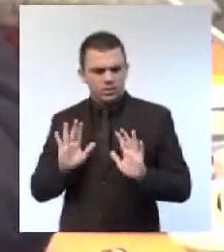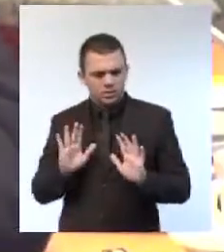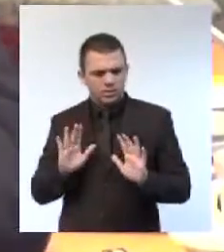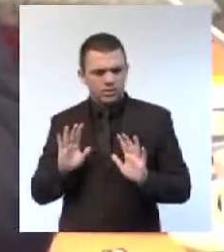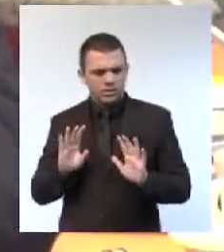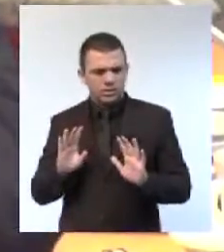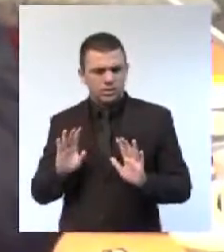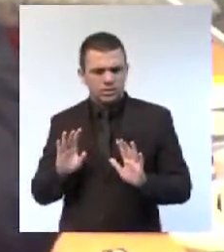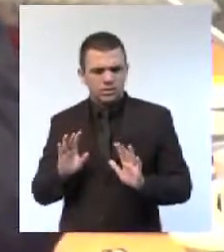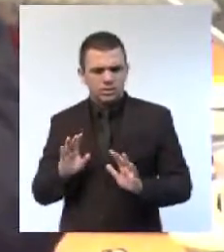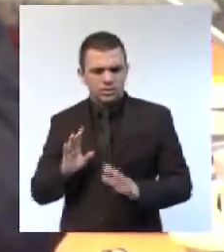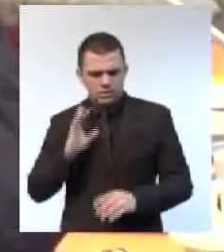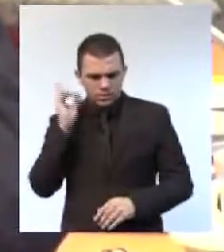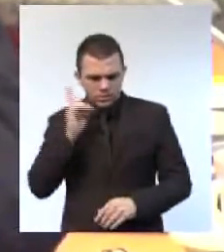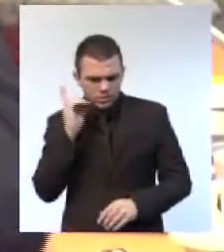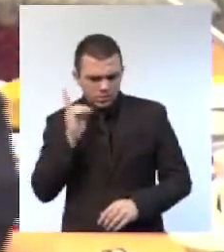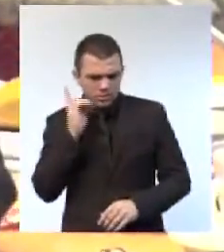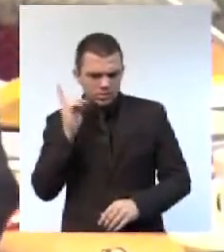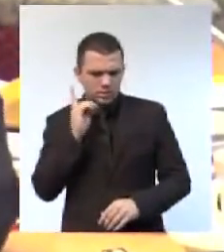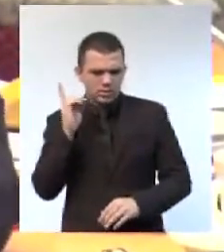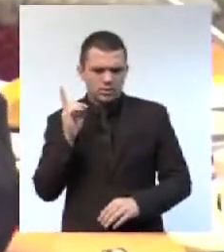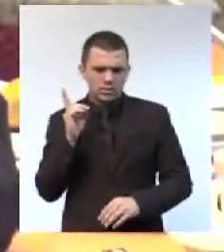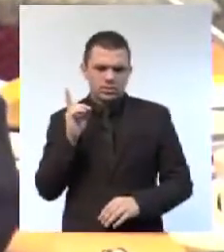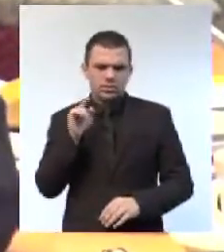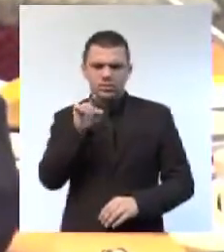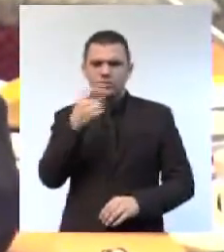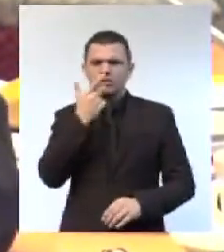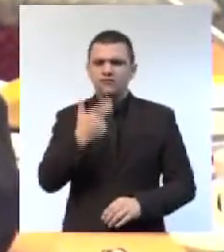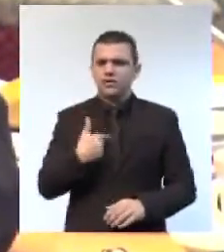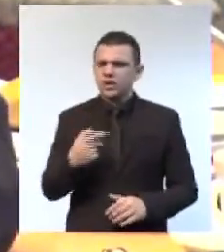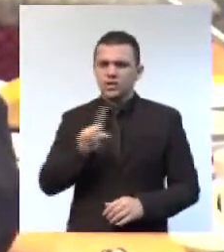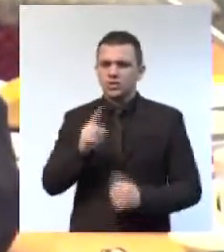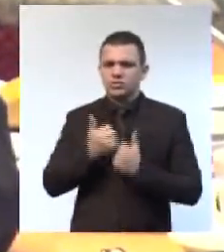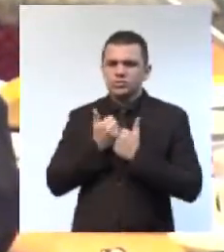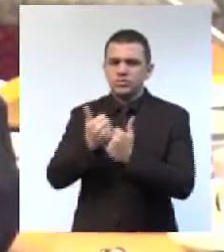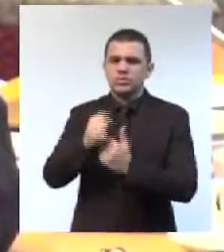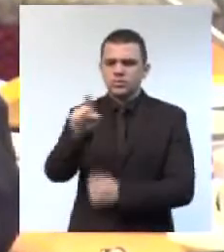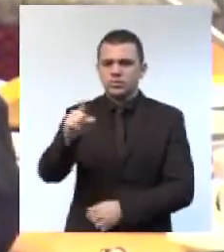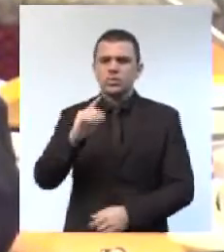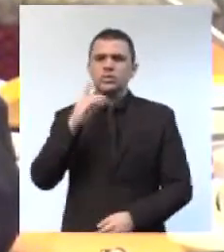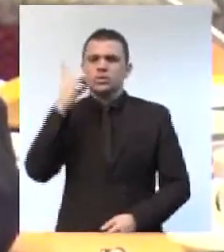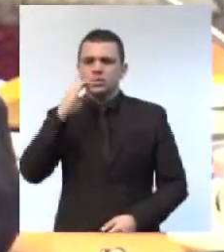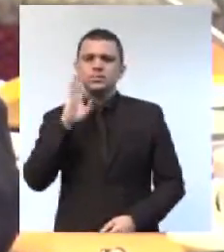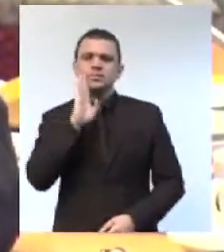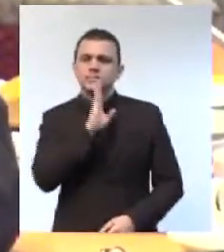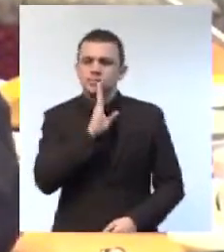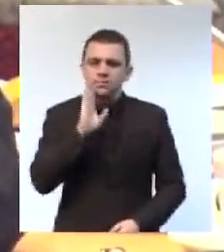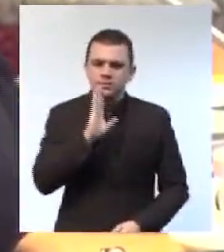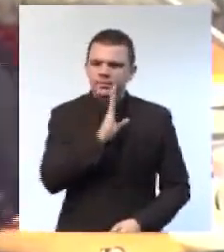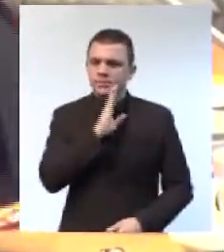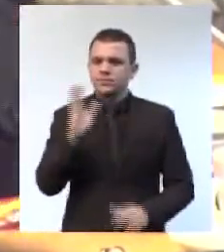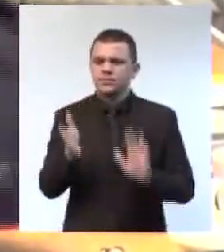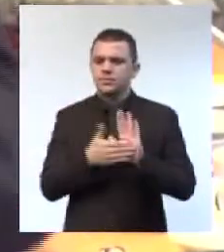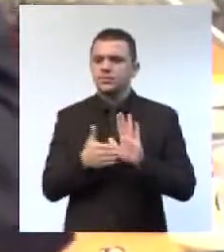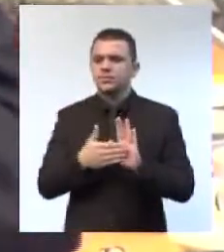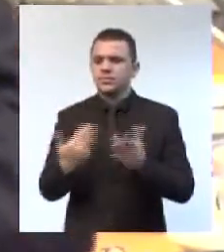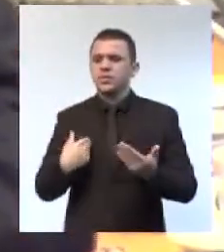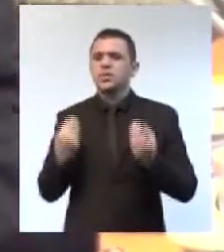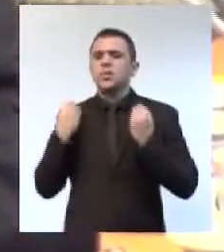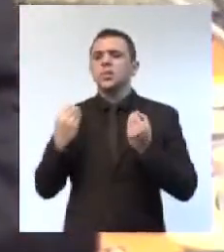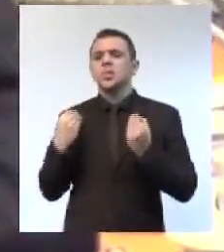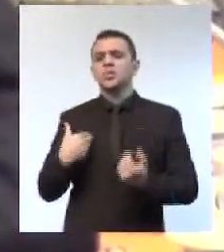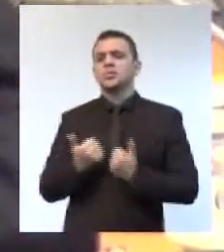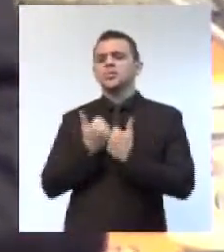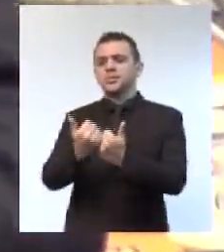Eduardo, Vossa Excelência disse que eu não apoiei o requerimento do deputado Bira. Como